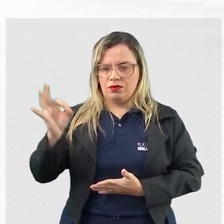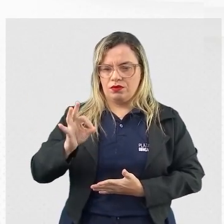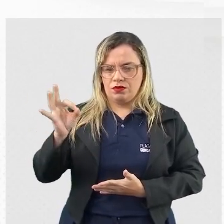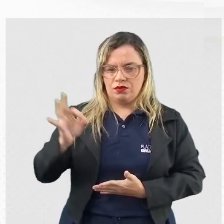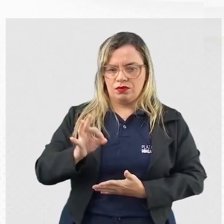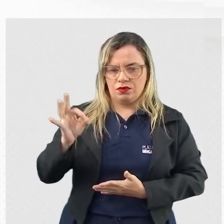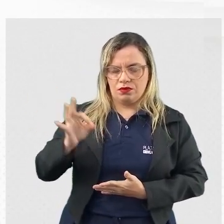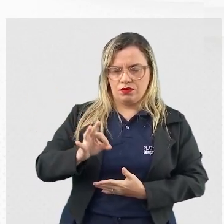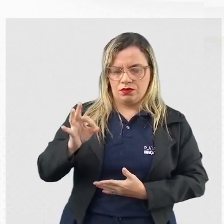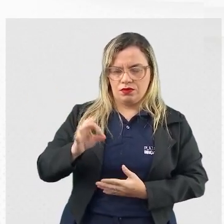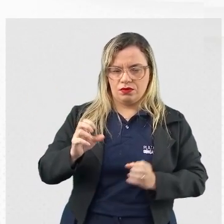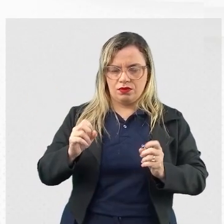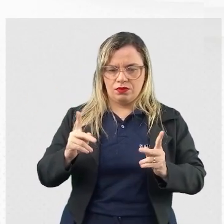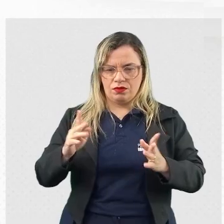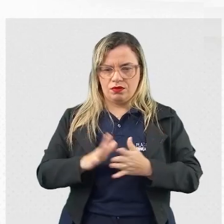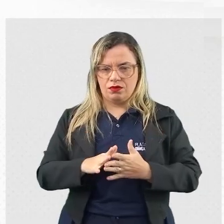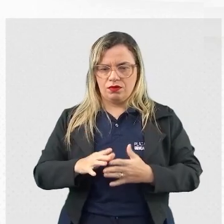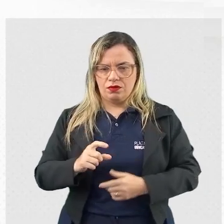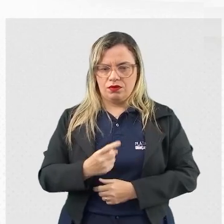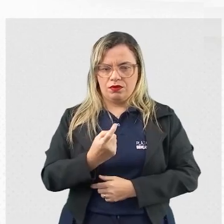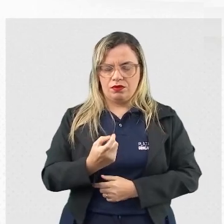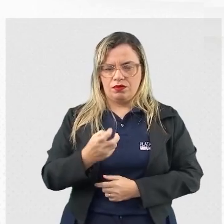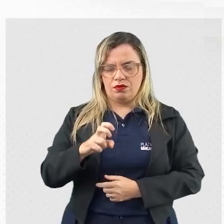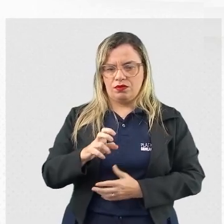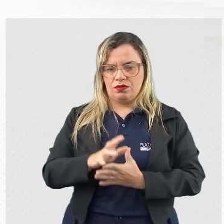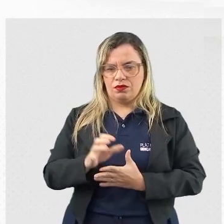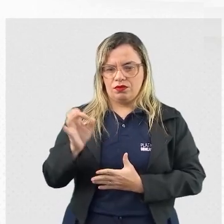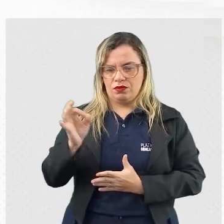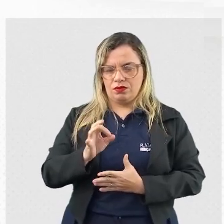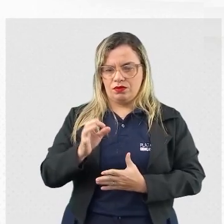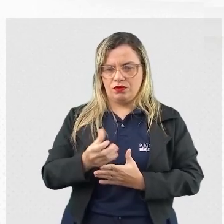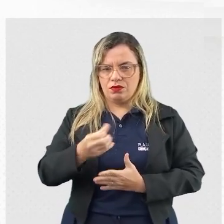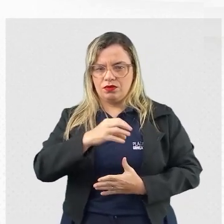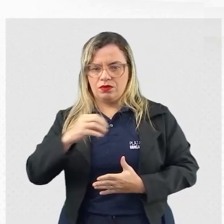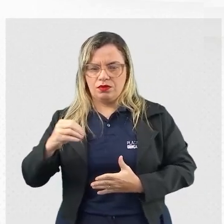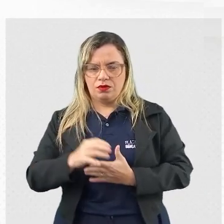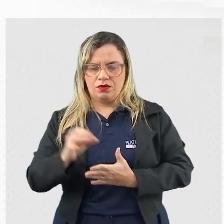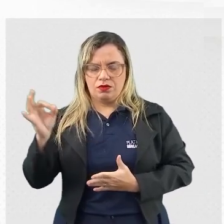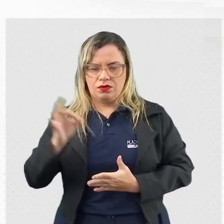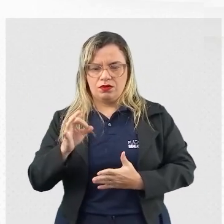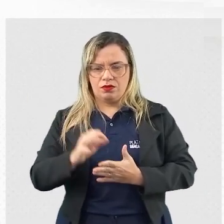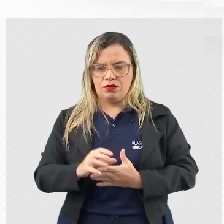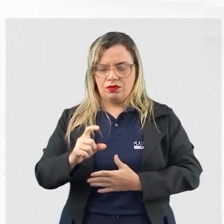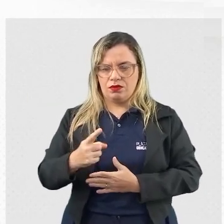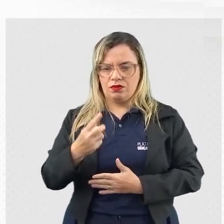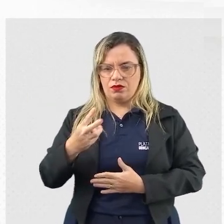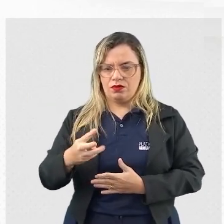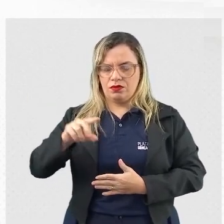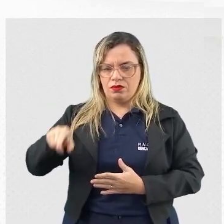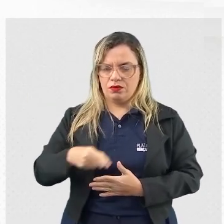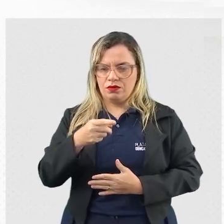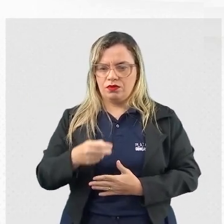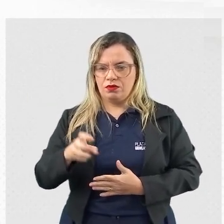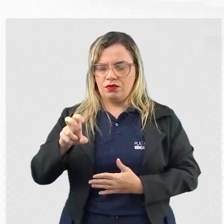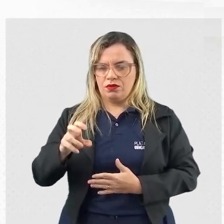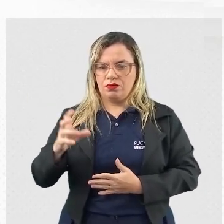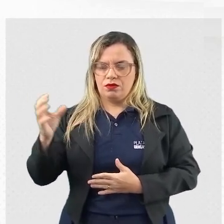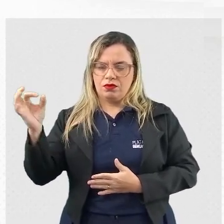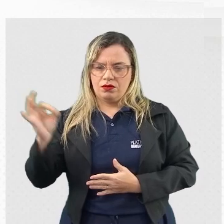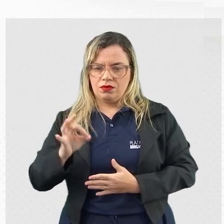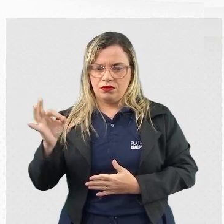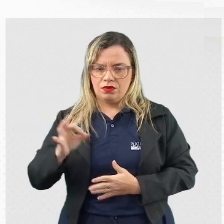13,5%. Tá? Então, 15% de 90% de um valor é 13,5% desse